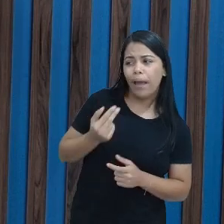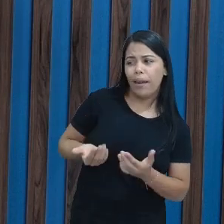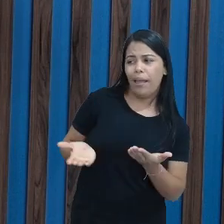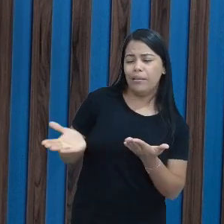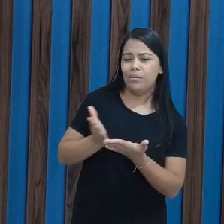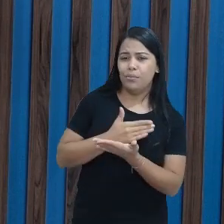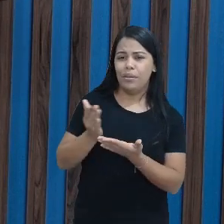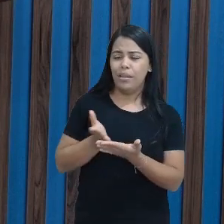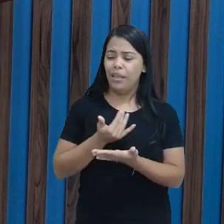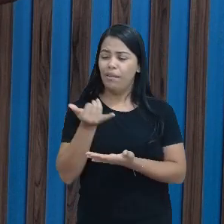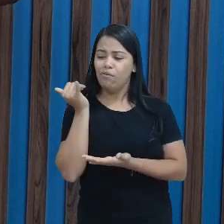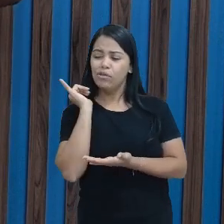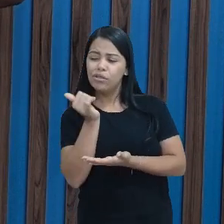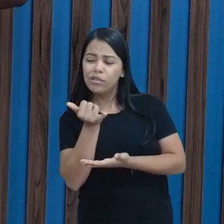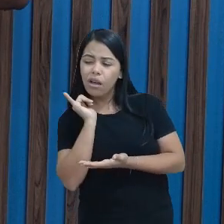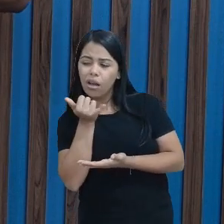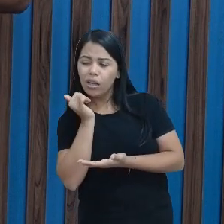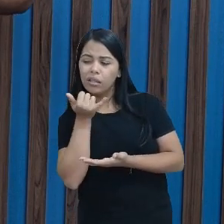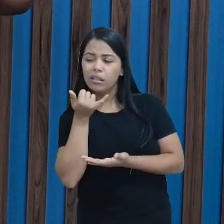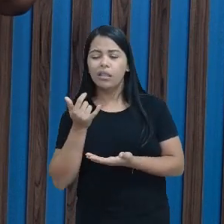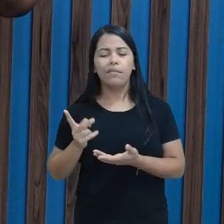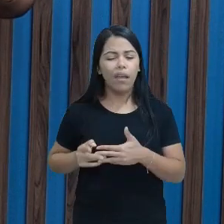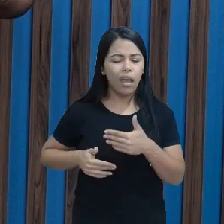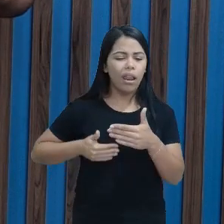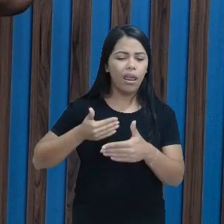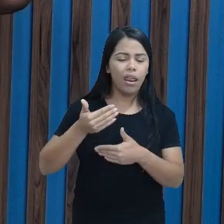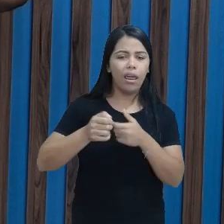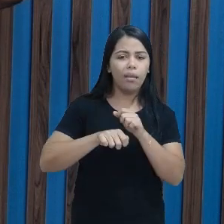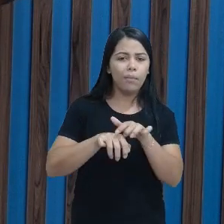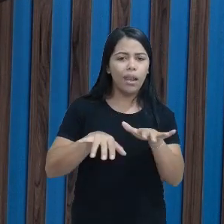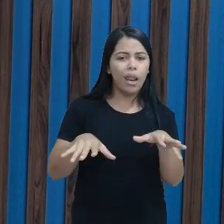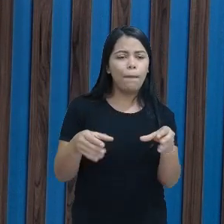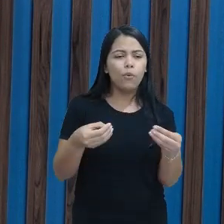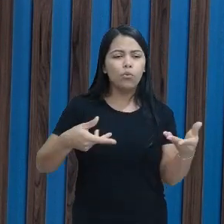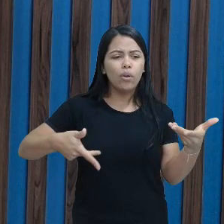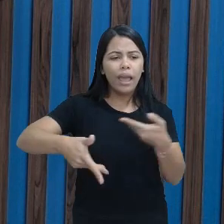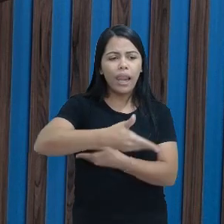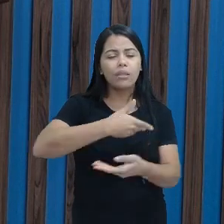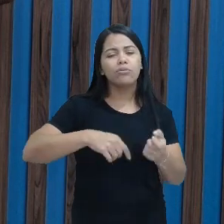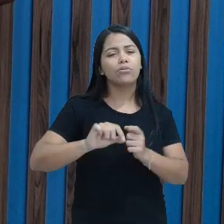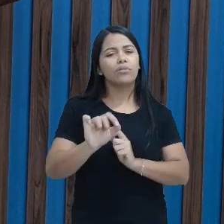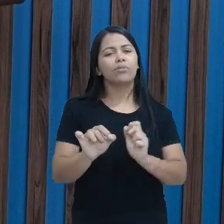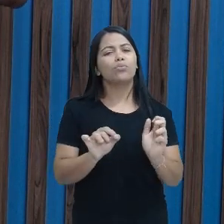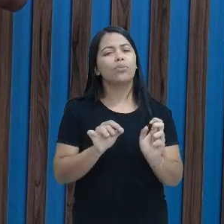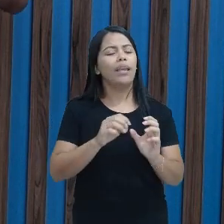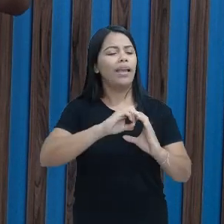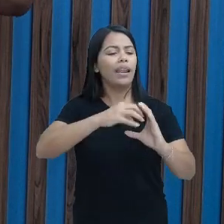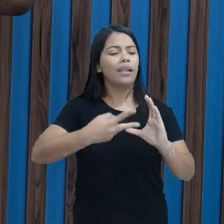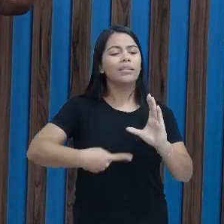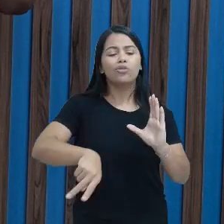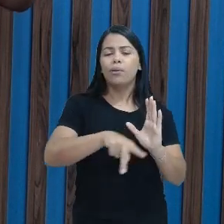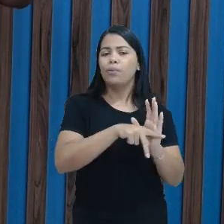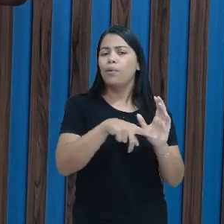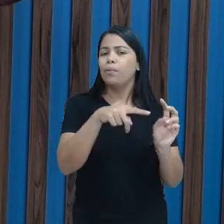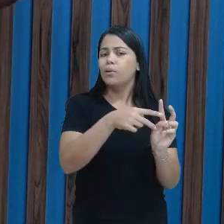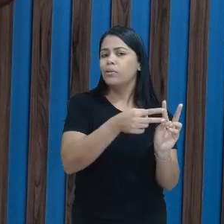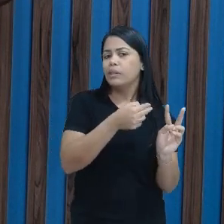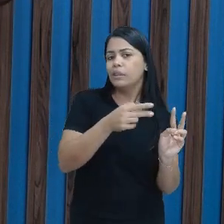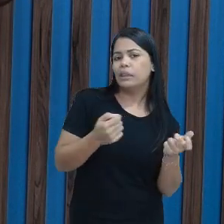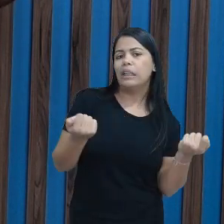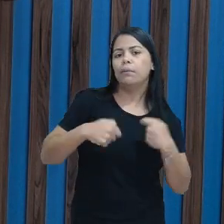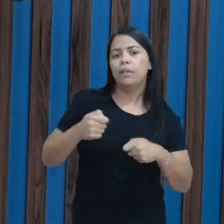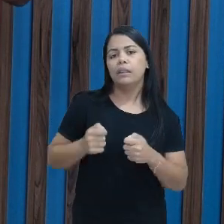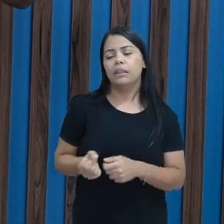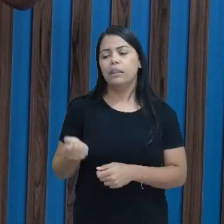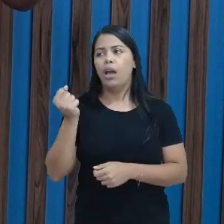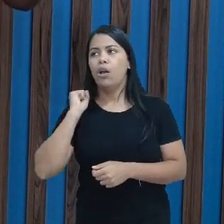de história, que fica muito atrelado aos traços indígenas, que tem que usar o quê? O